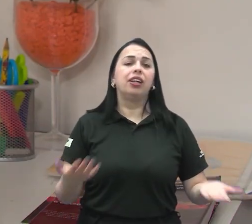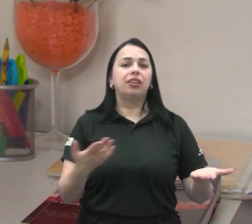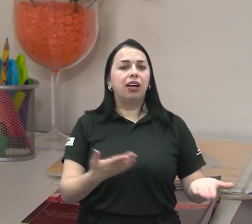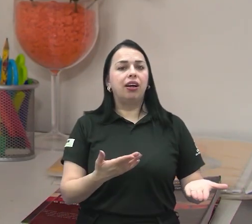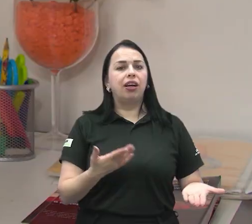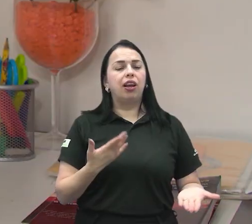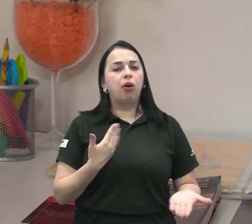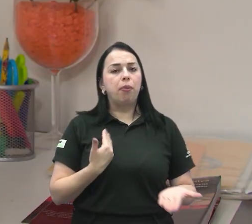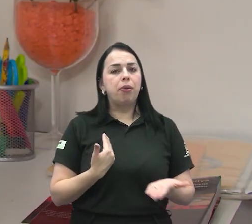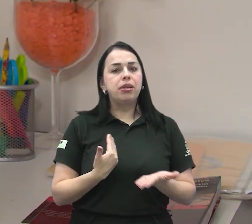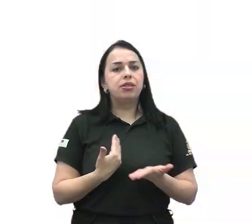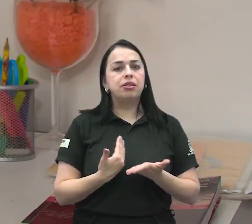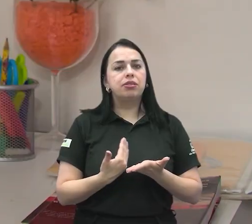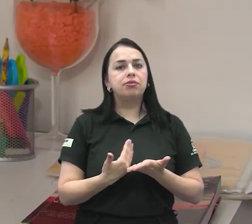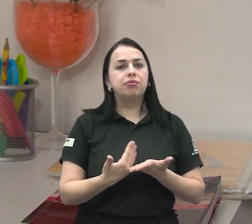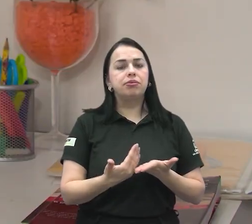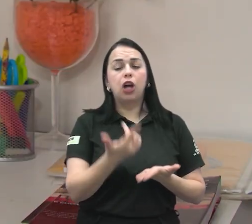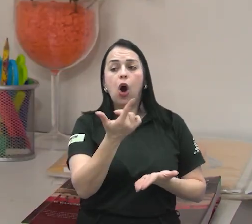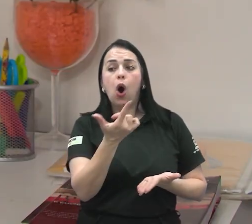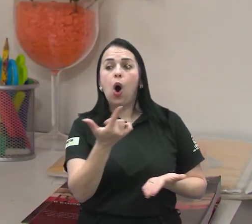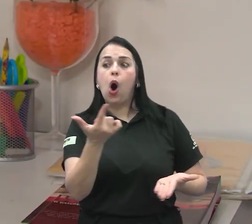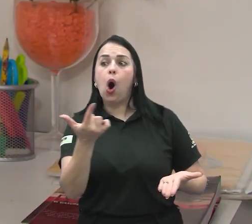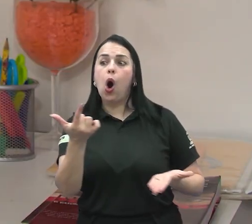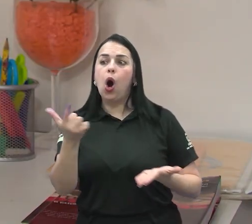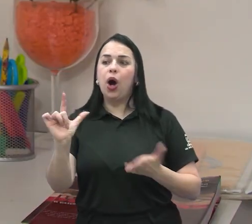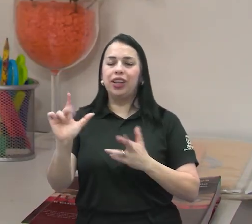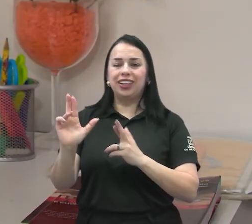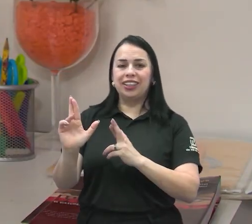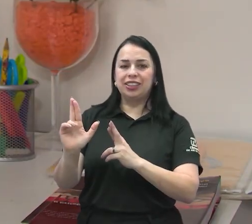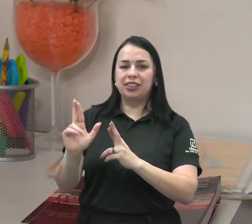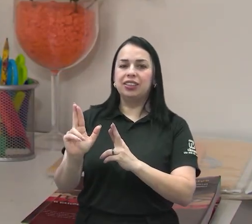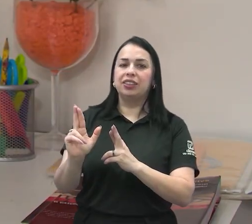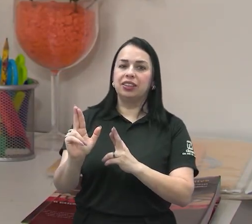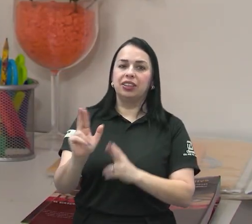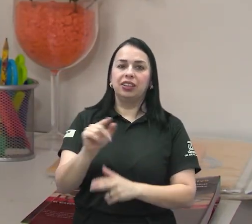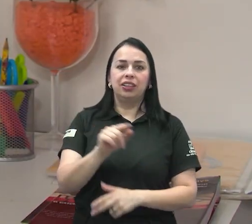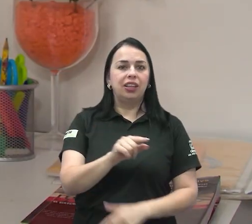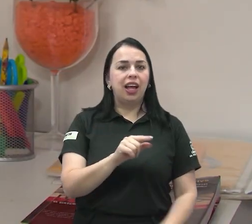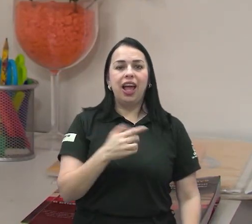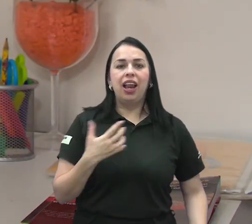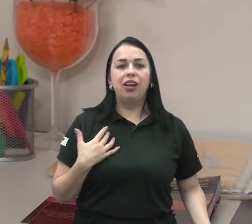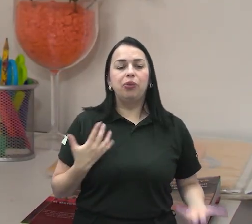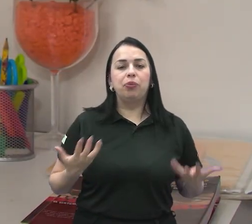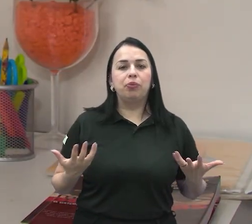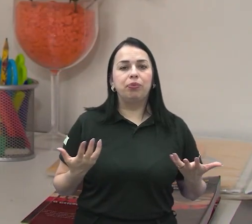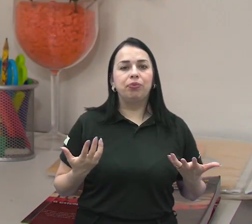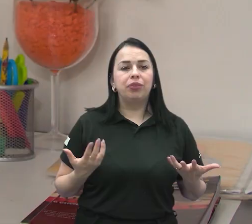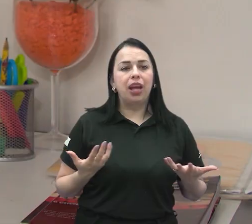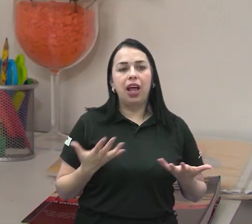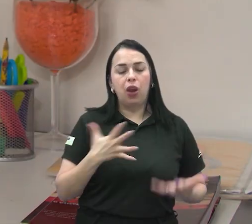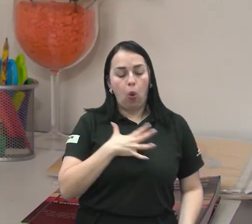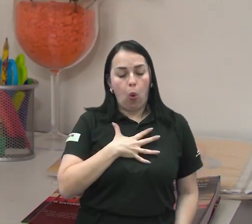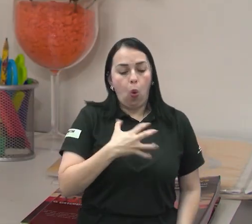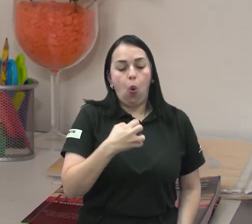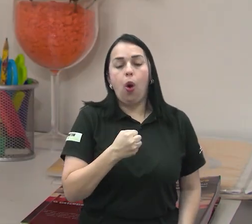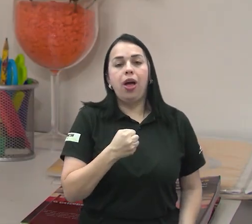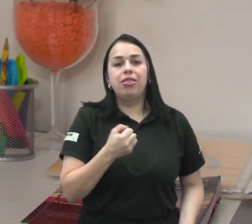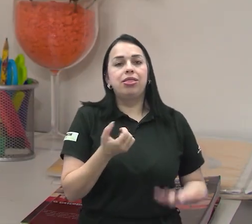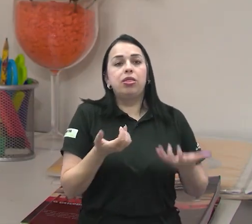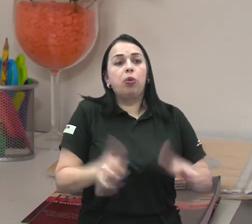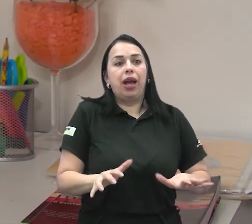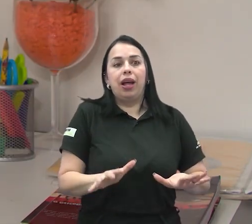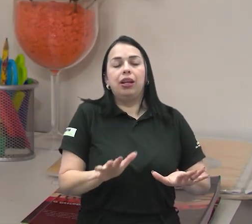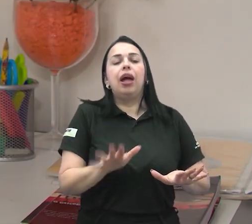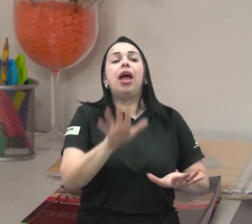perderam a esperança em tudo. Na hora que ela começa a descobrir que ela tem outras possibilidades, porque ela